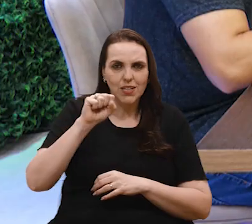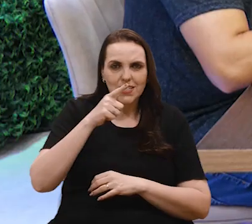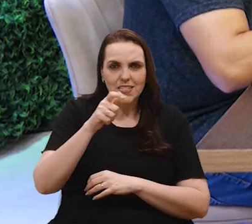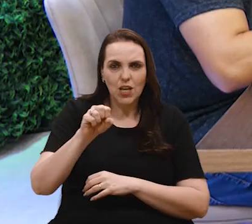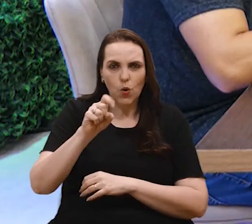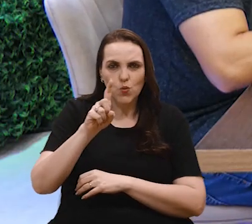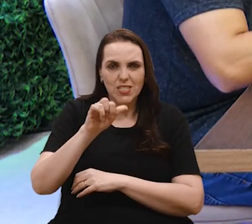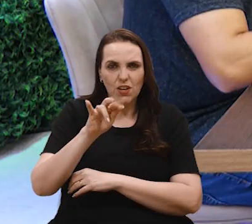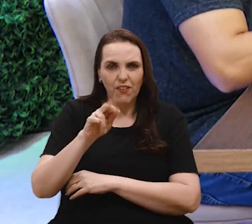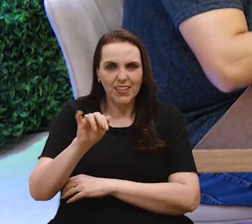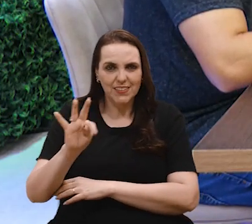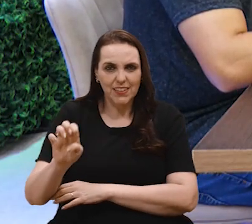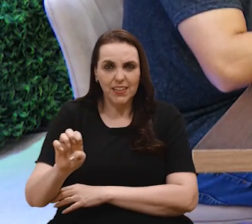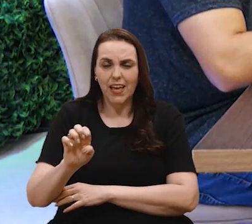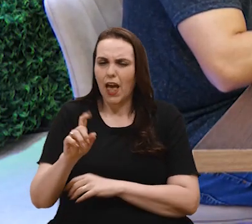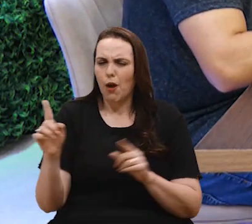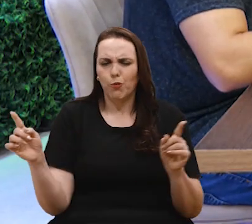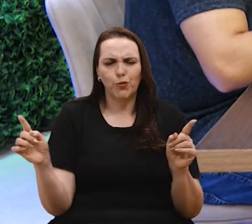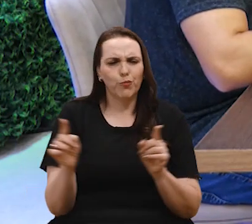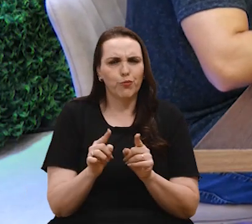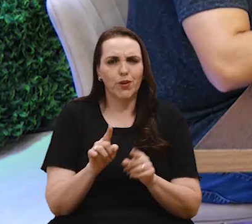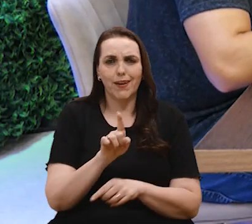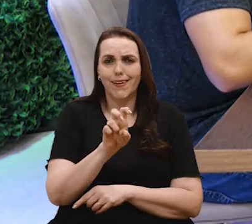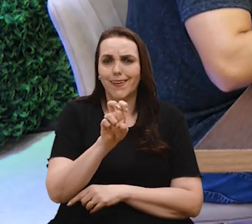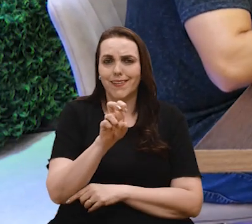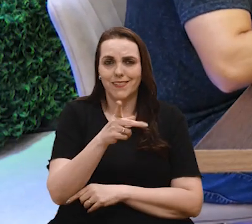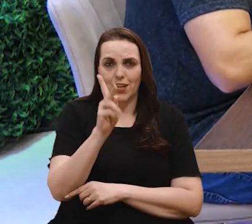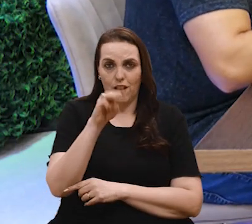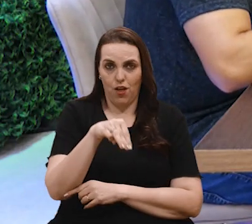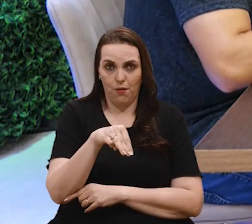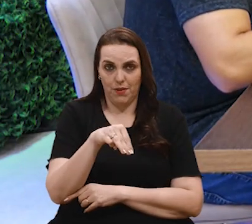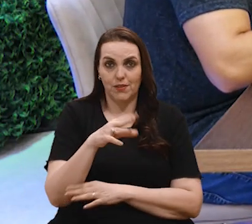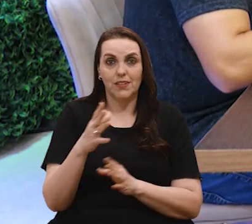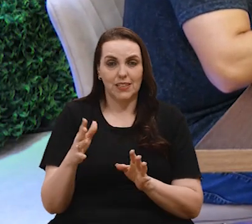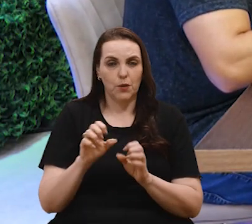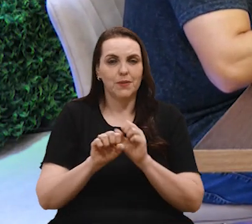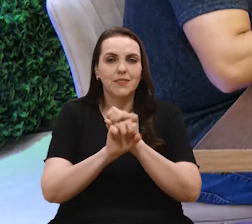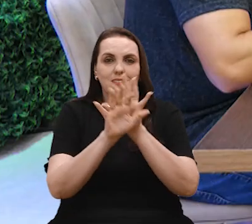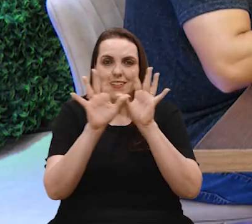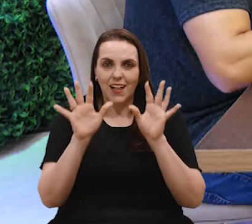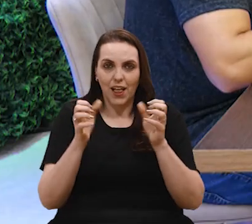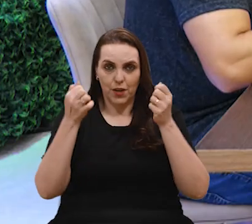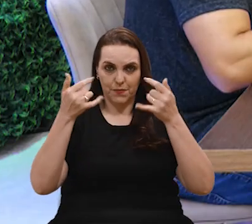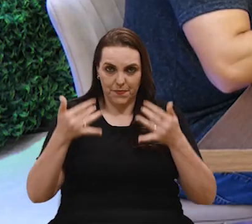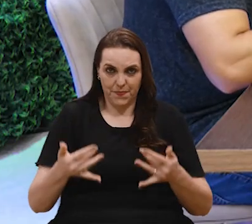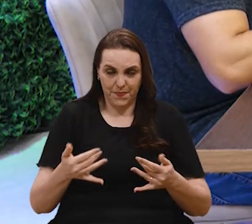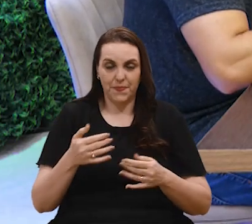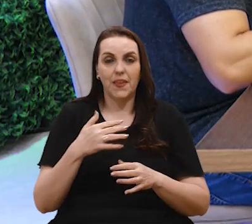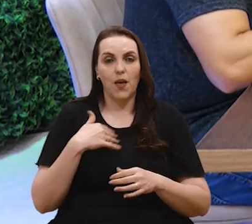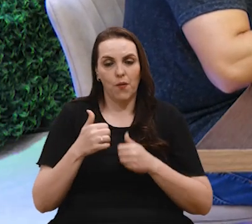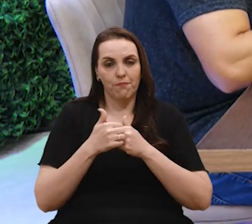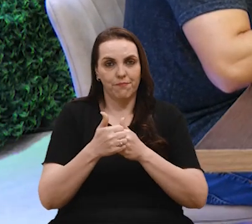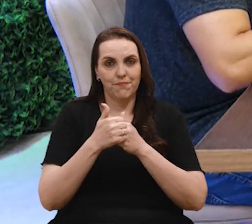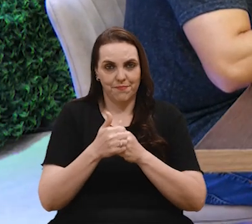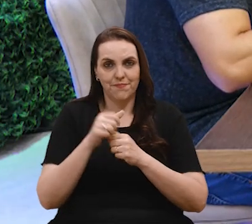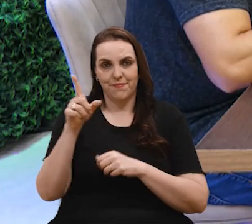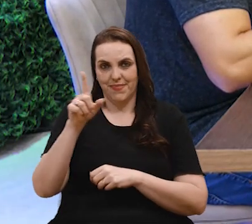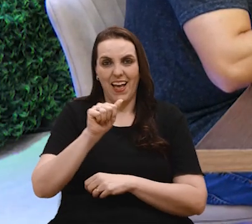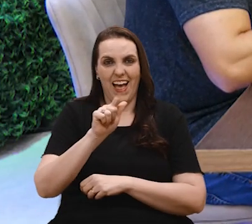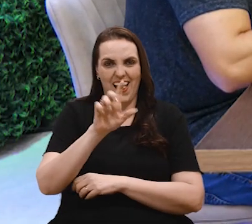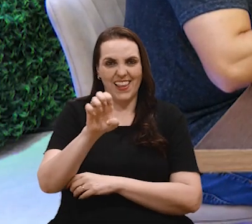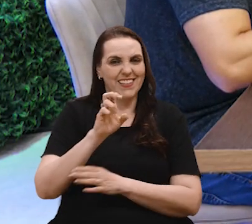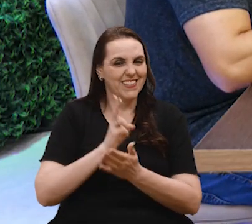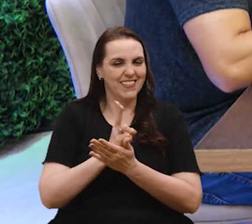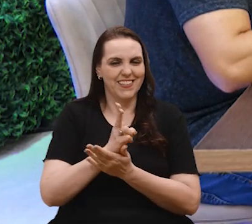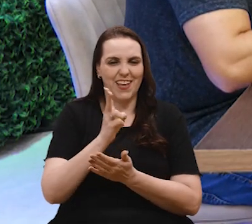maratona. Ela é muito menor que uma maratona, ela é 15, né? E aí, então, só pra gente deixar muito claro, assim, eu acompanho o Ali desde